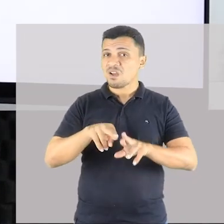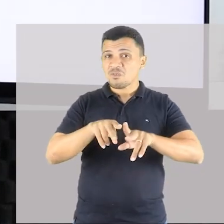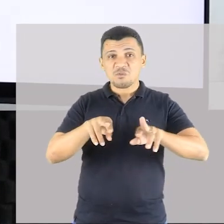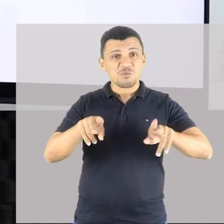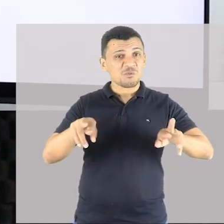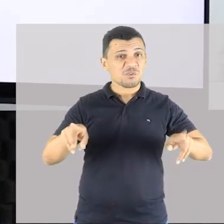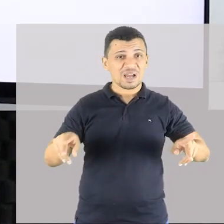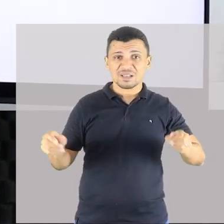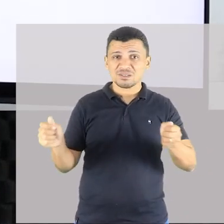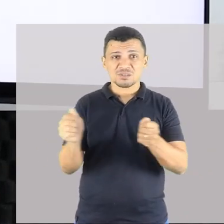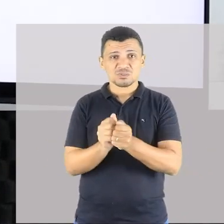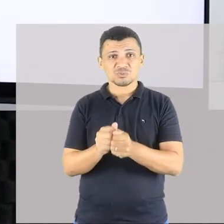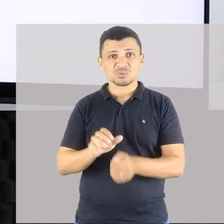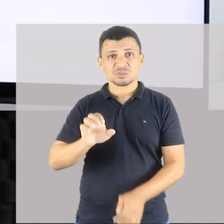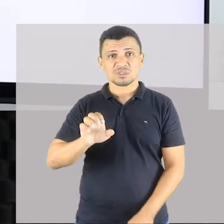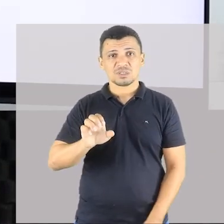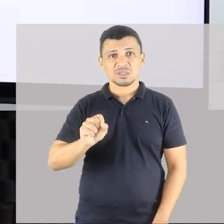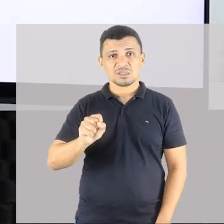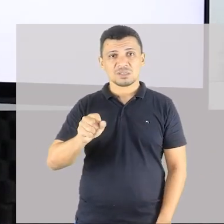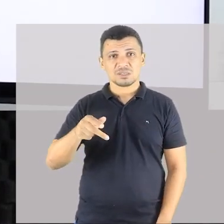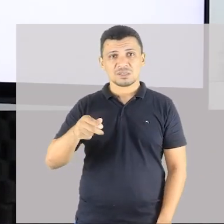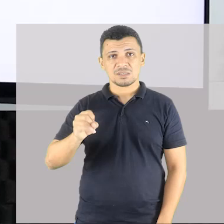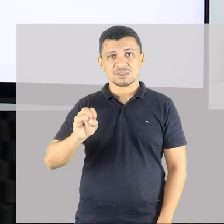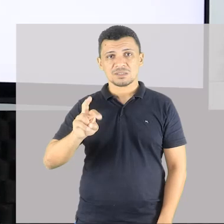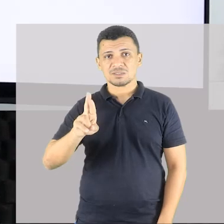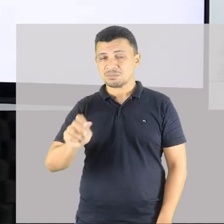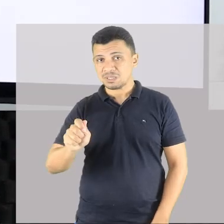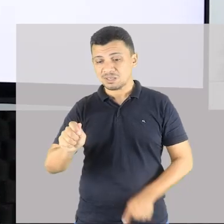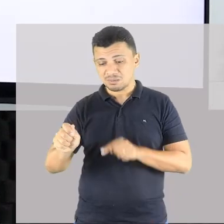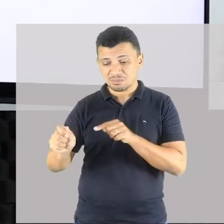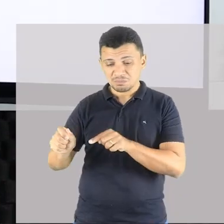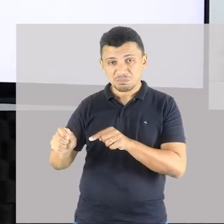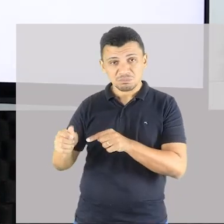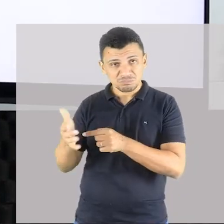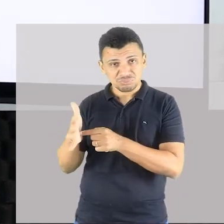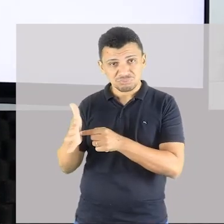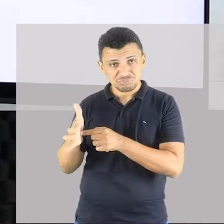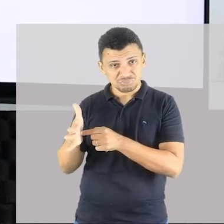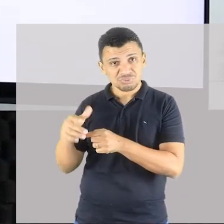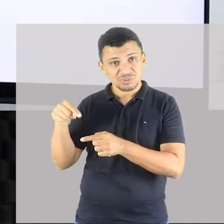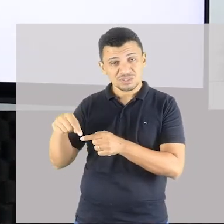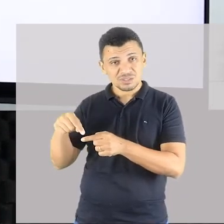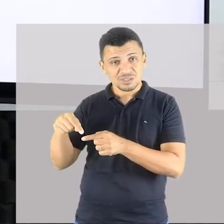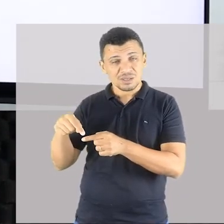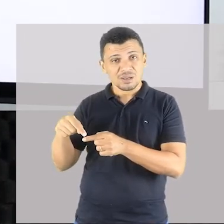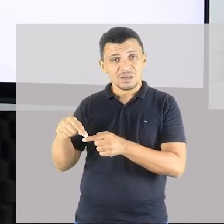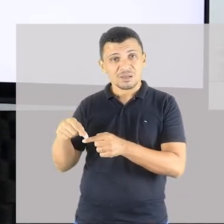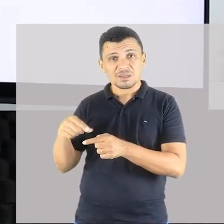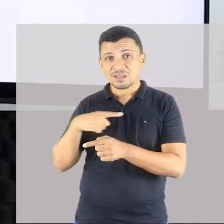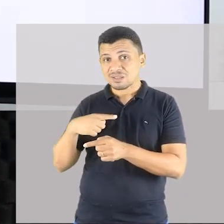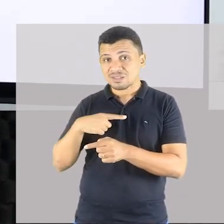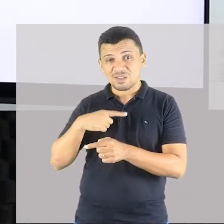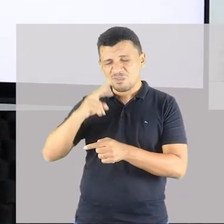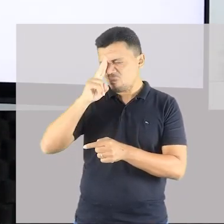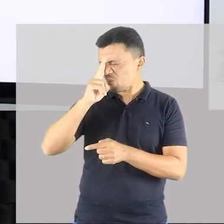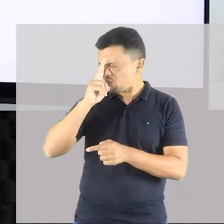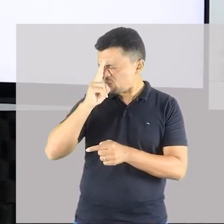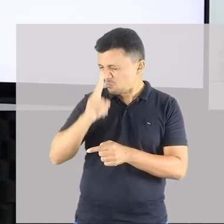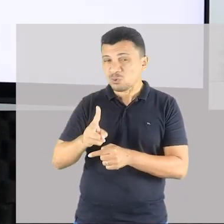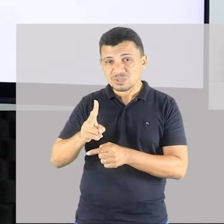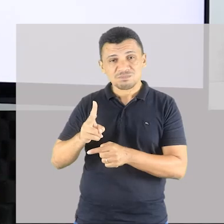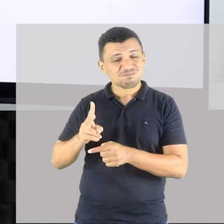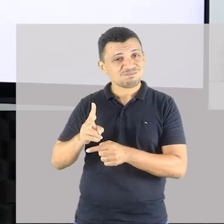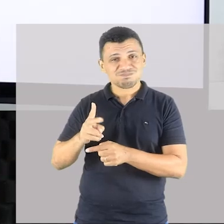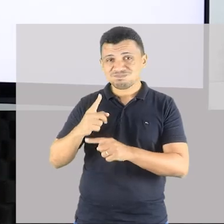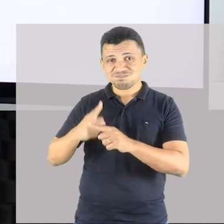espiras juntas. E aí, quando você tem várias espiras juntas, ou seja, uma bobina, isso é multiplicado, essa intensidade é